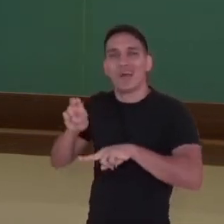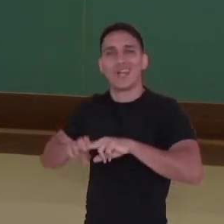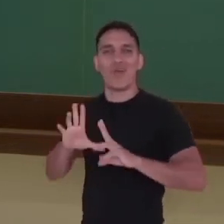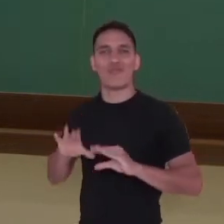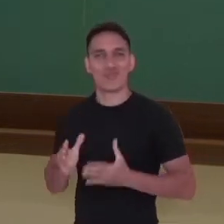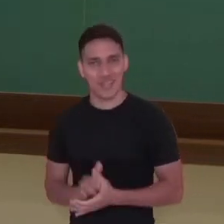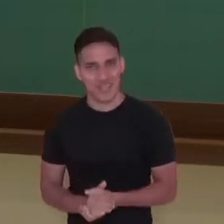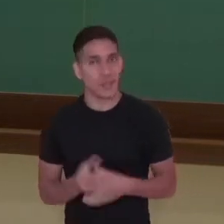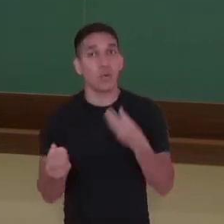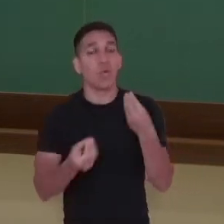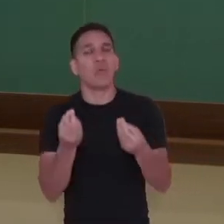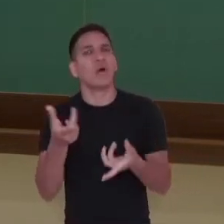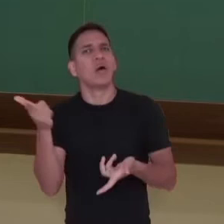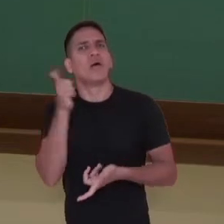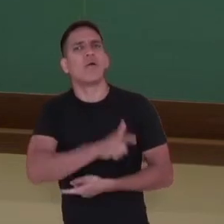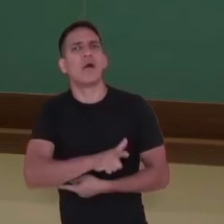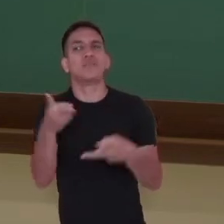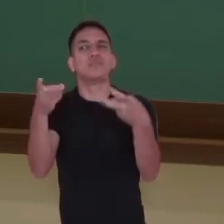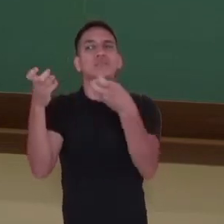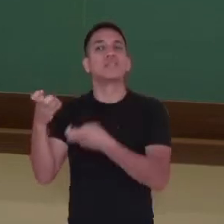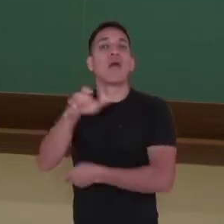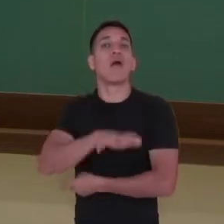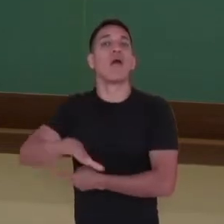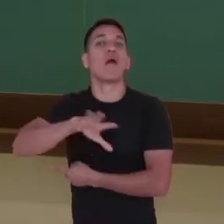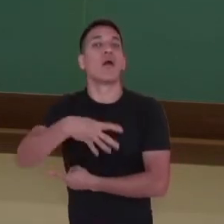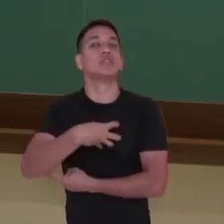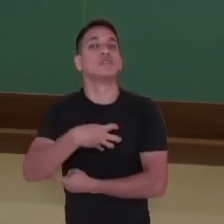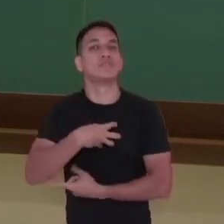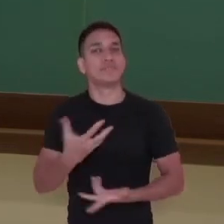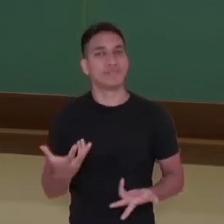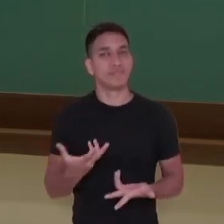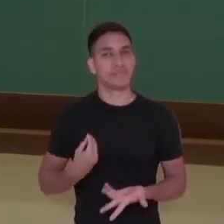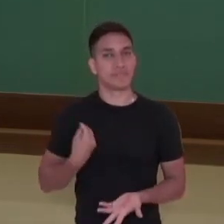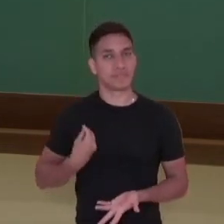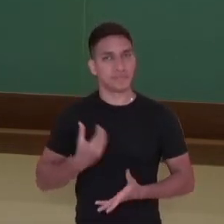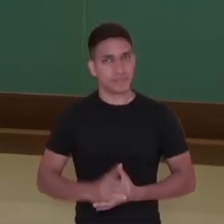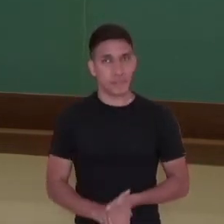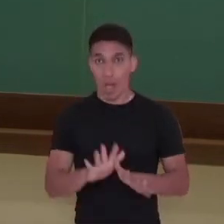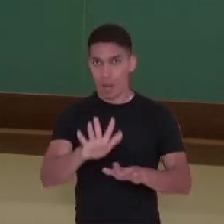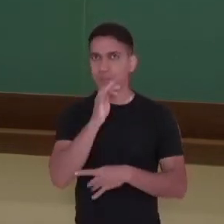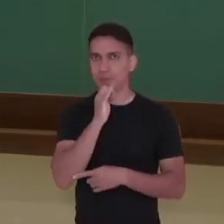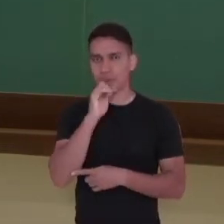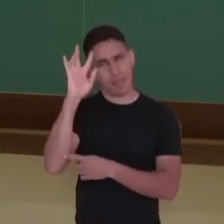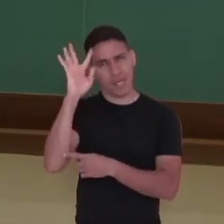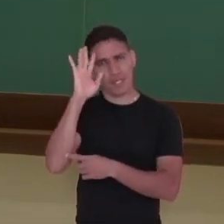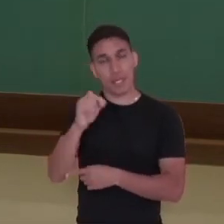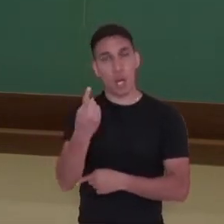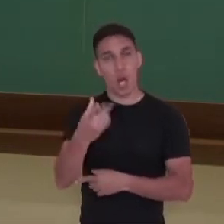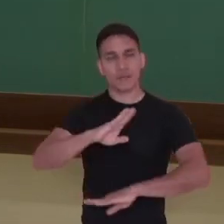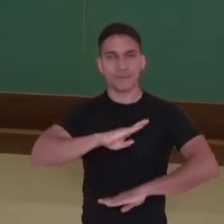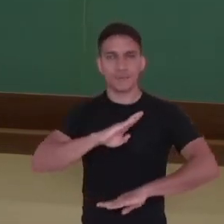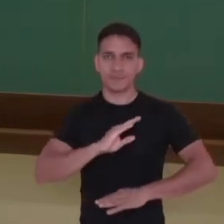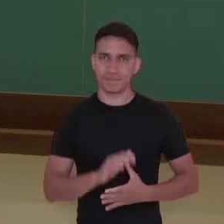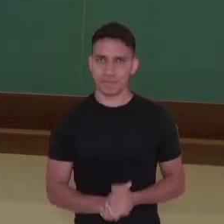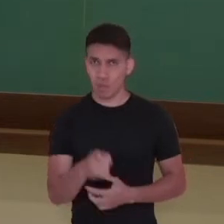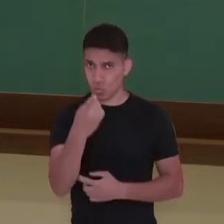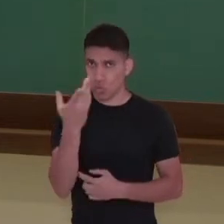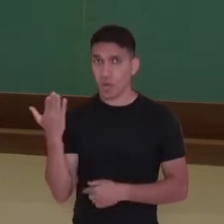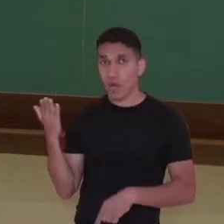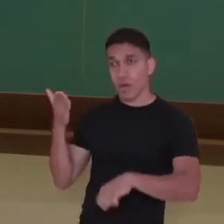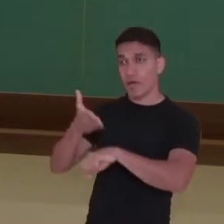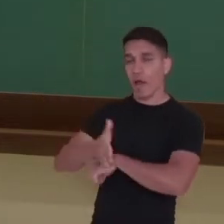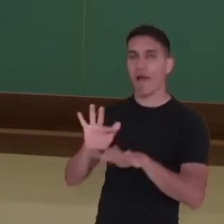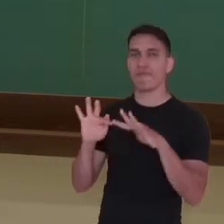podemos perceber o ambiente em que estamos? Então, por exemplo, imagine essa situação. Você foi com a